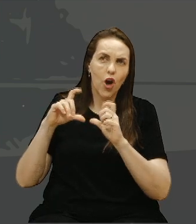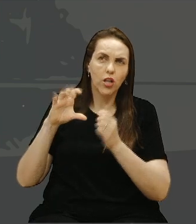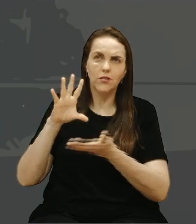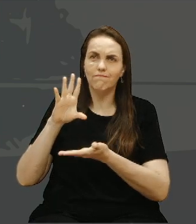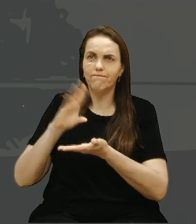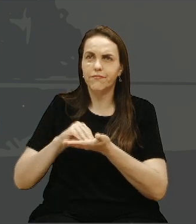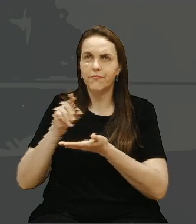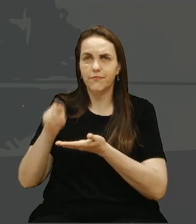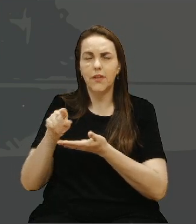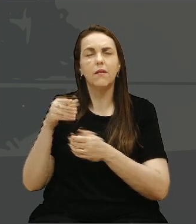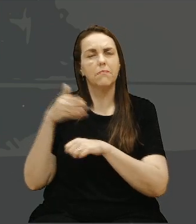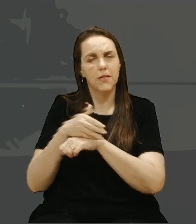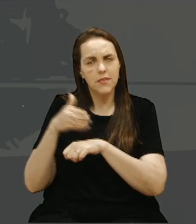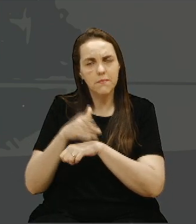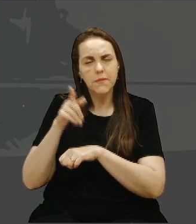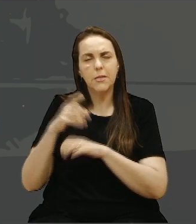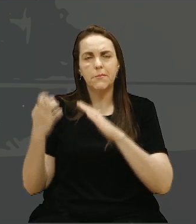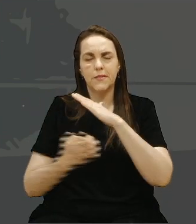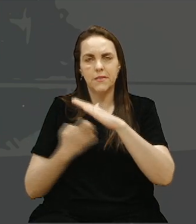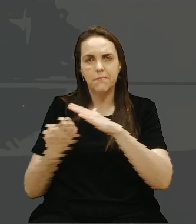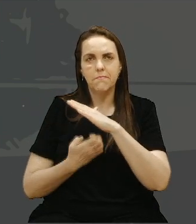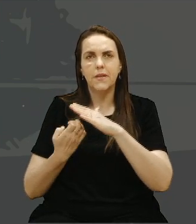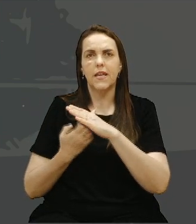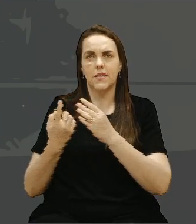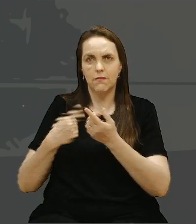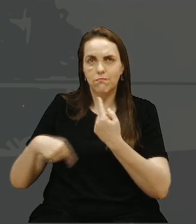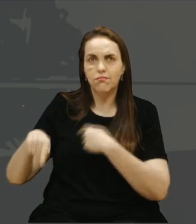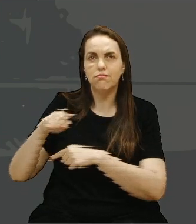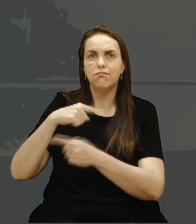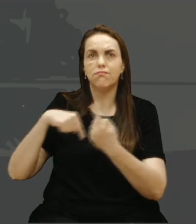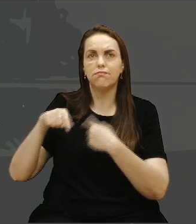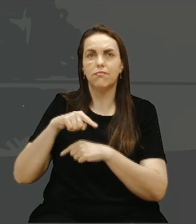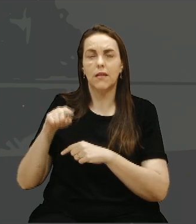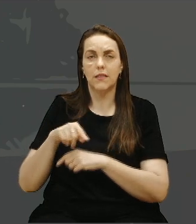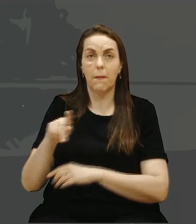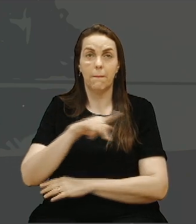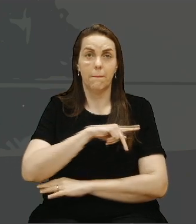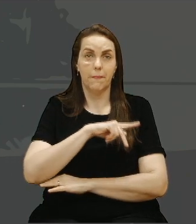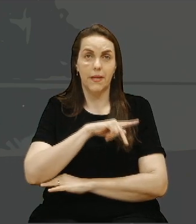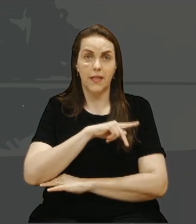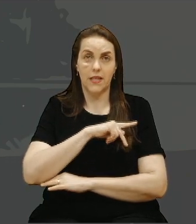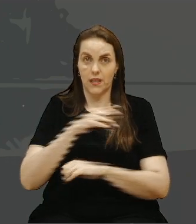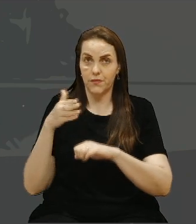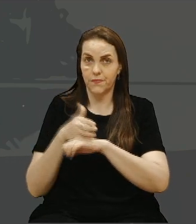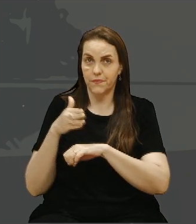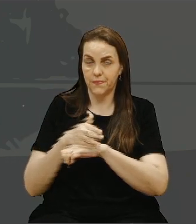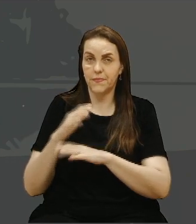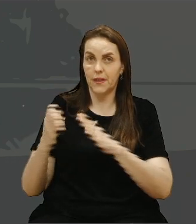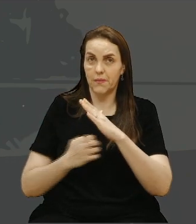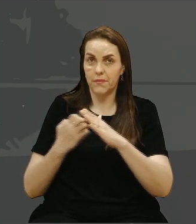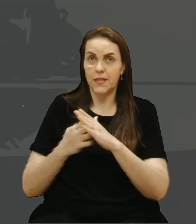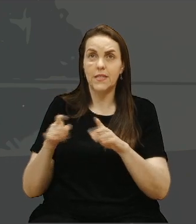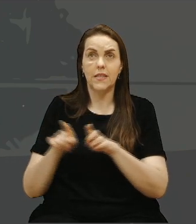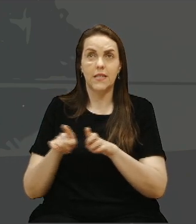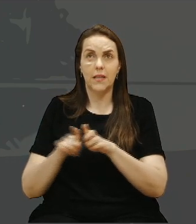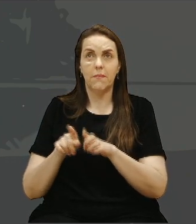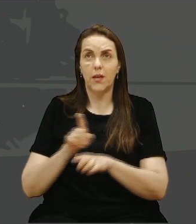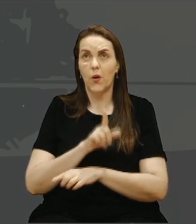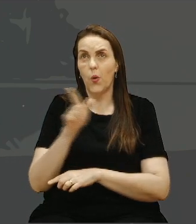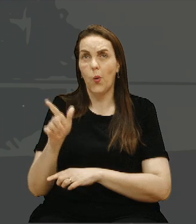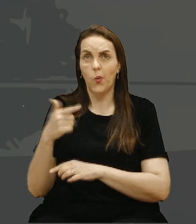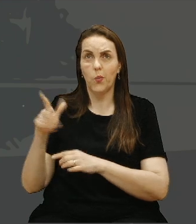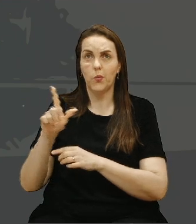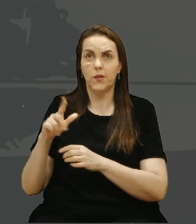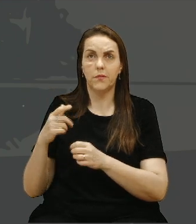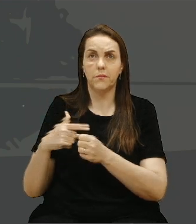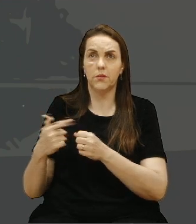esse instante. Estamos em um novo circuito também para empresas. Aqui nós fomos na Petenat, na última sexta-feira. Estivemos na Ognibene, também